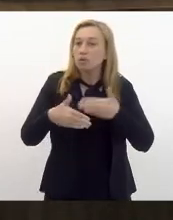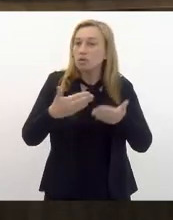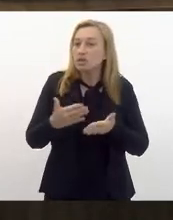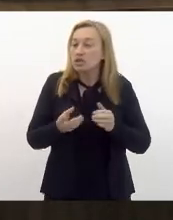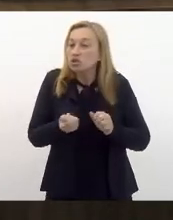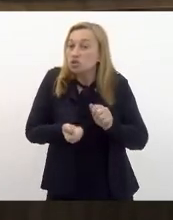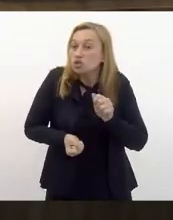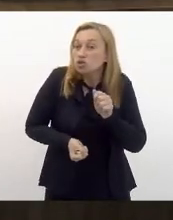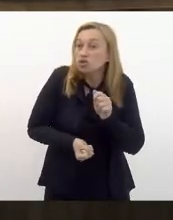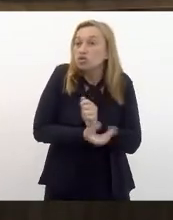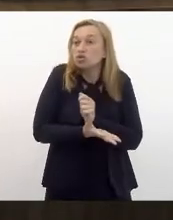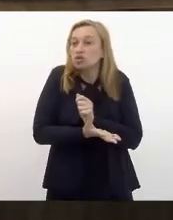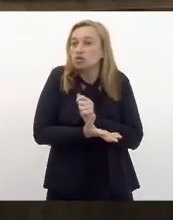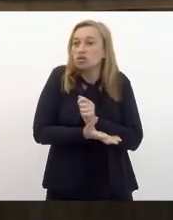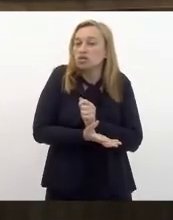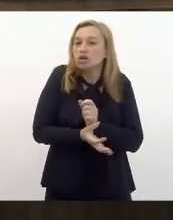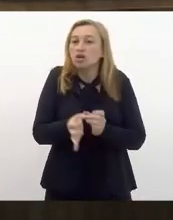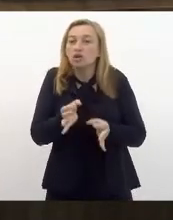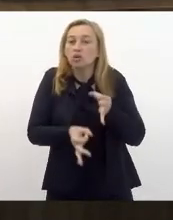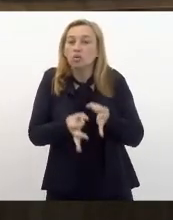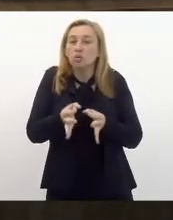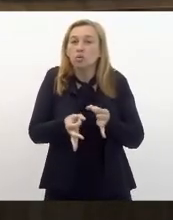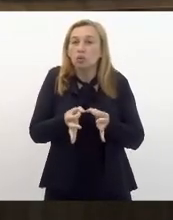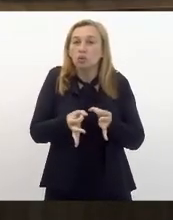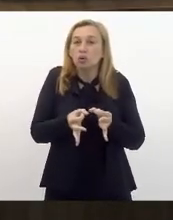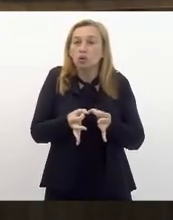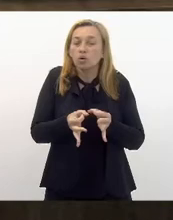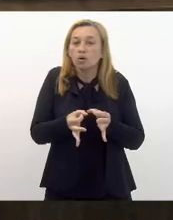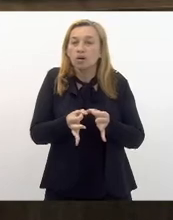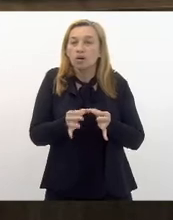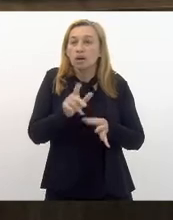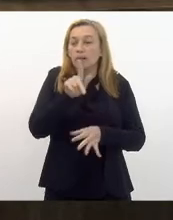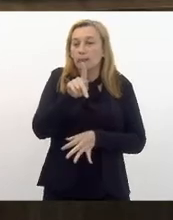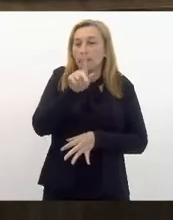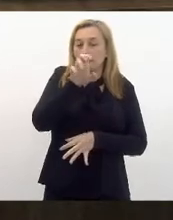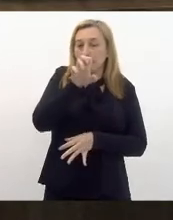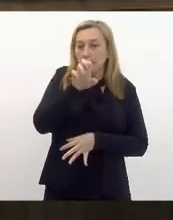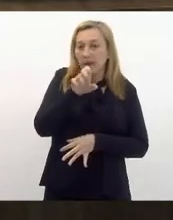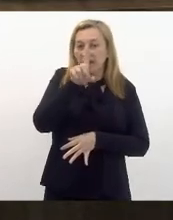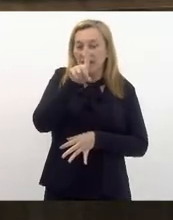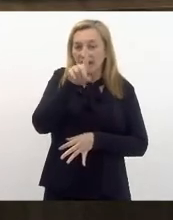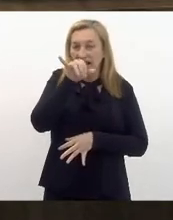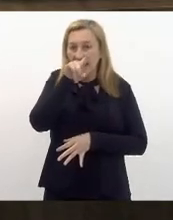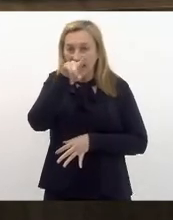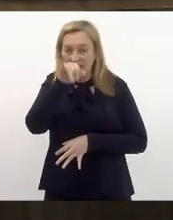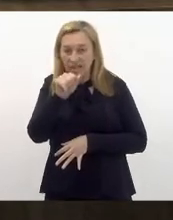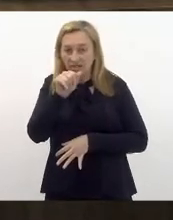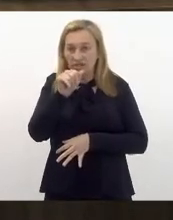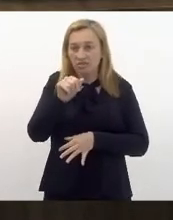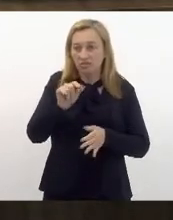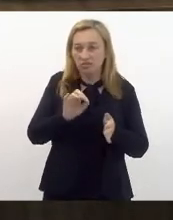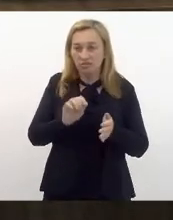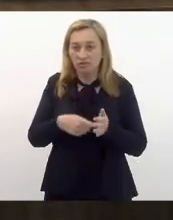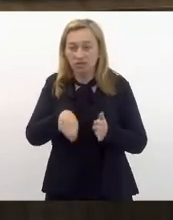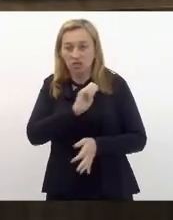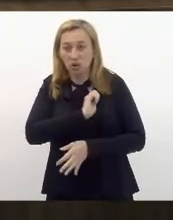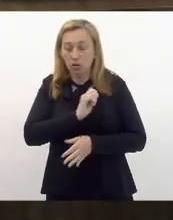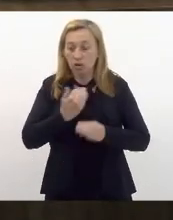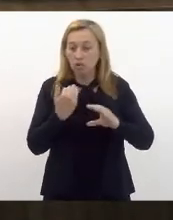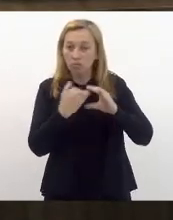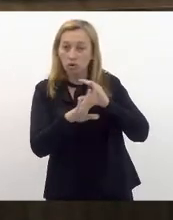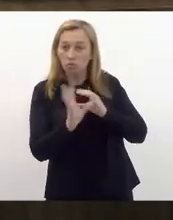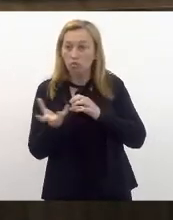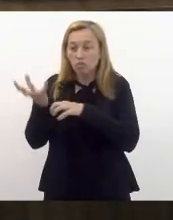de igual que tinha como justificativa uma suposta pedalada fiscal esse governo encaminhou uma Medida Provisória para o congresso